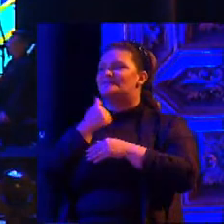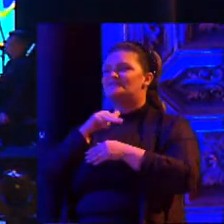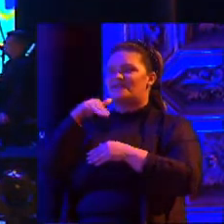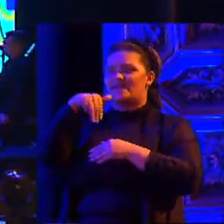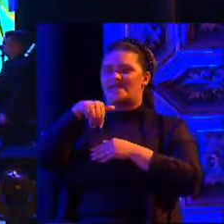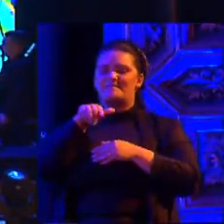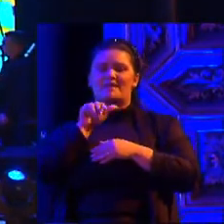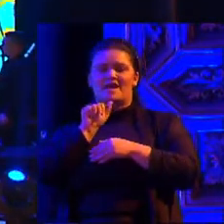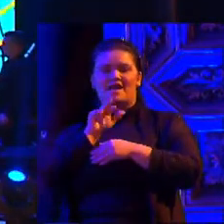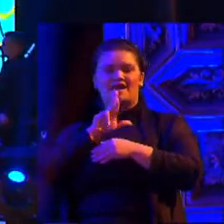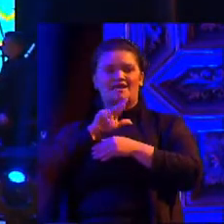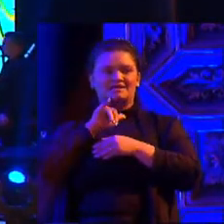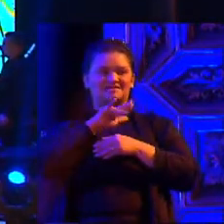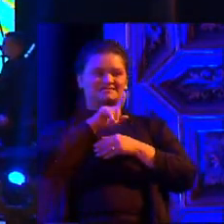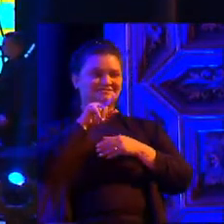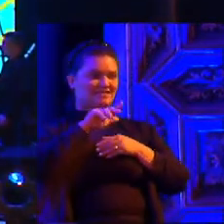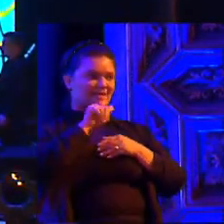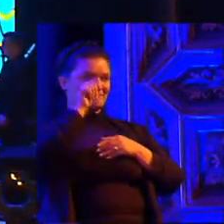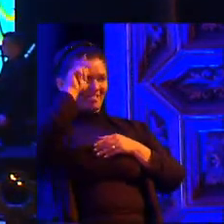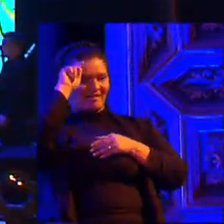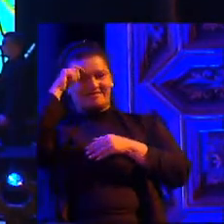Black!